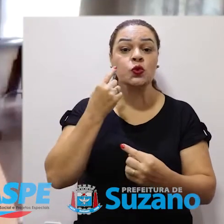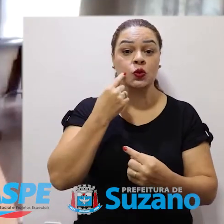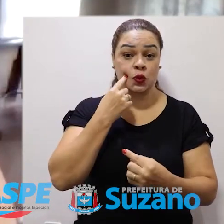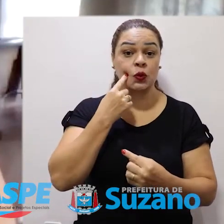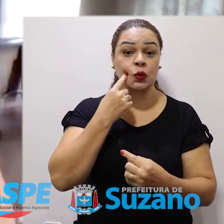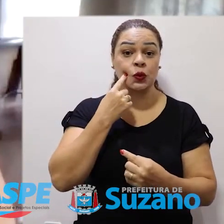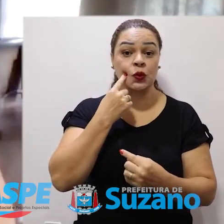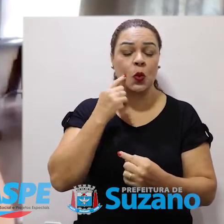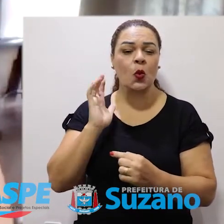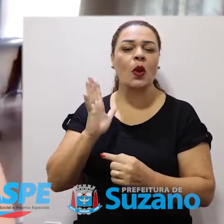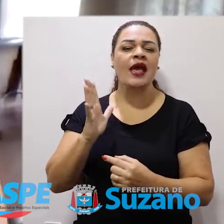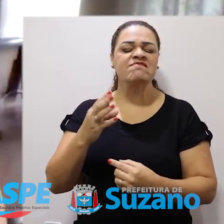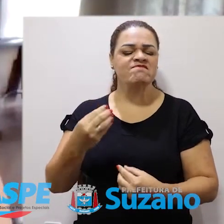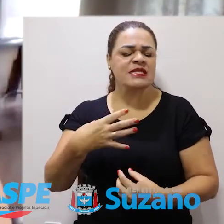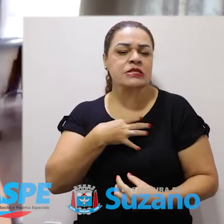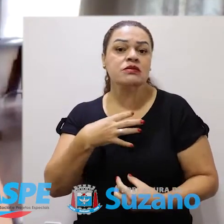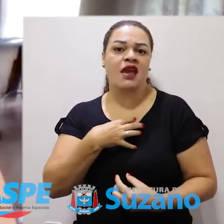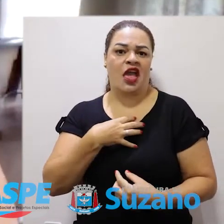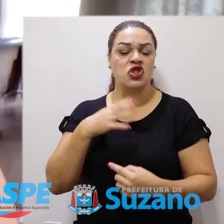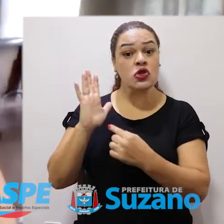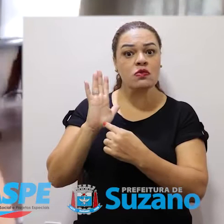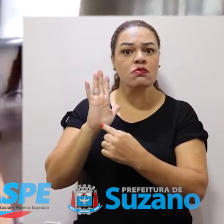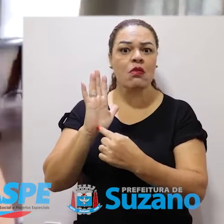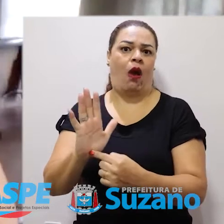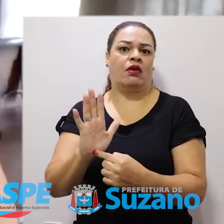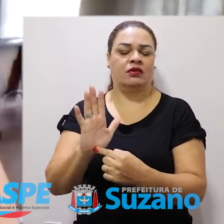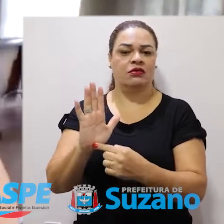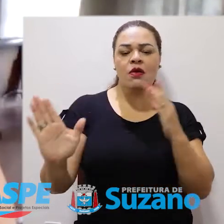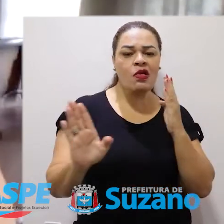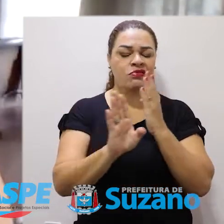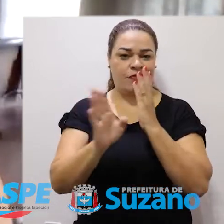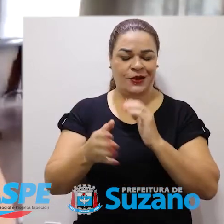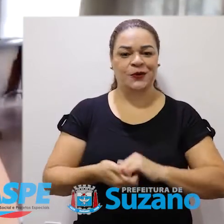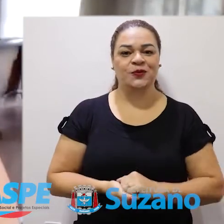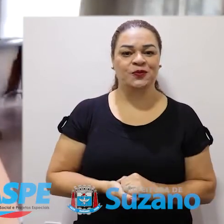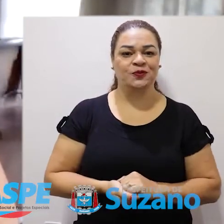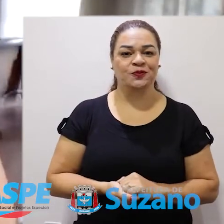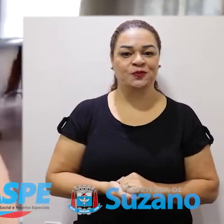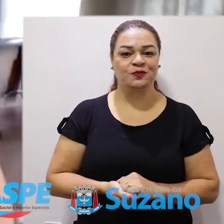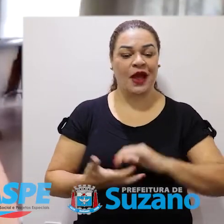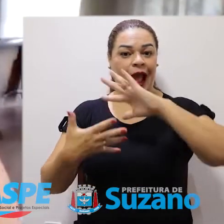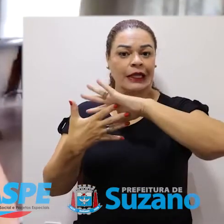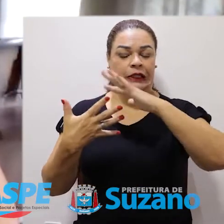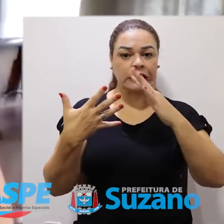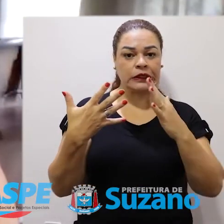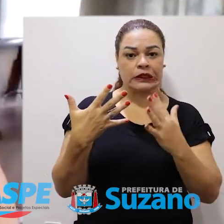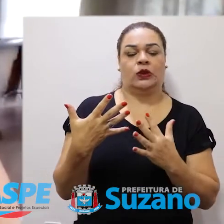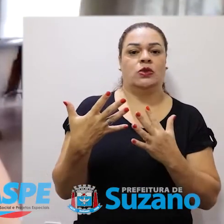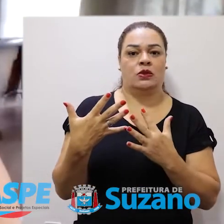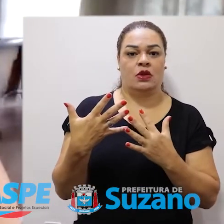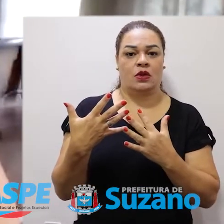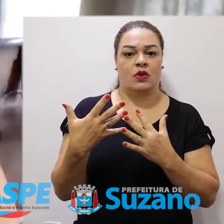né, mostra esse impacto para nós, né, os não surdos. Então, a Libras e a constituição